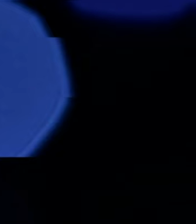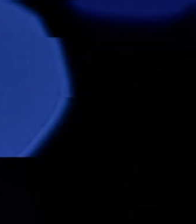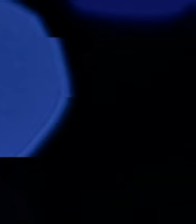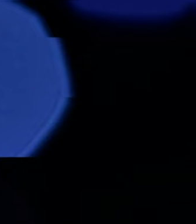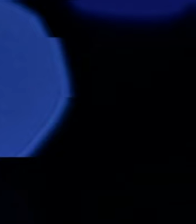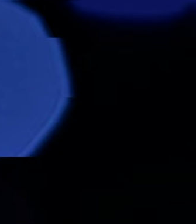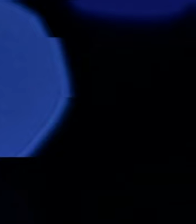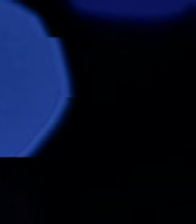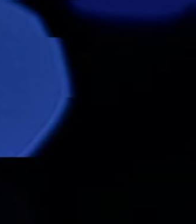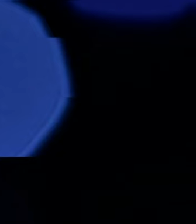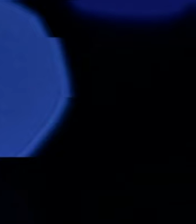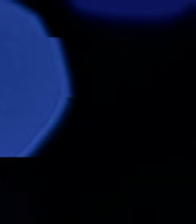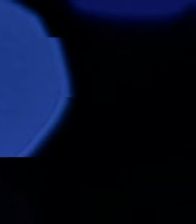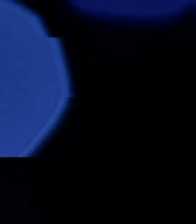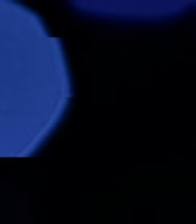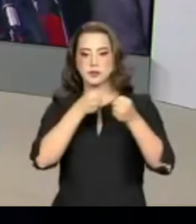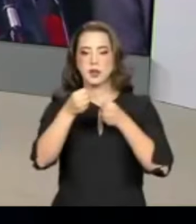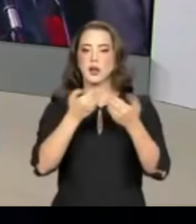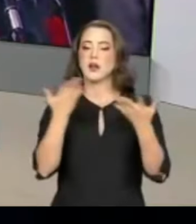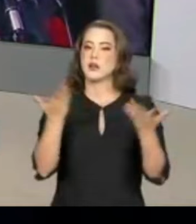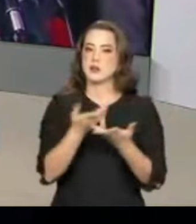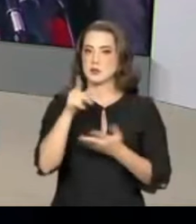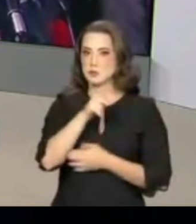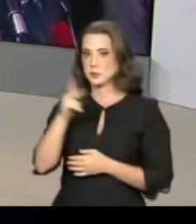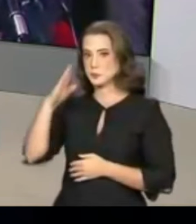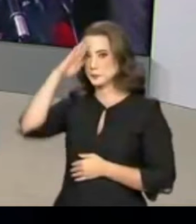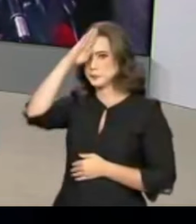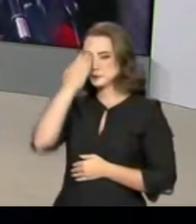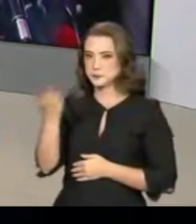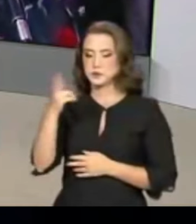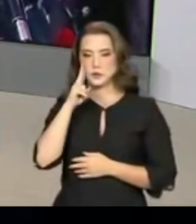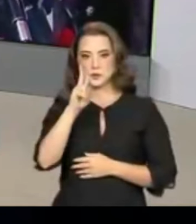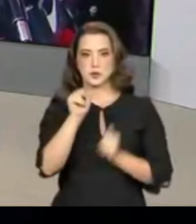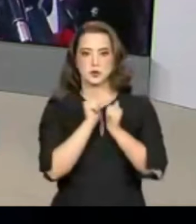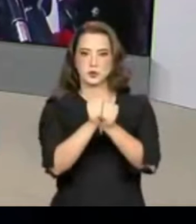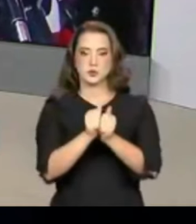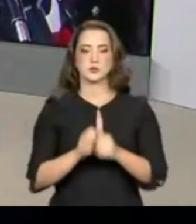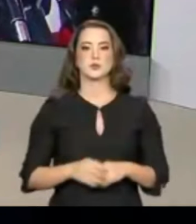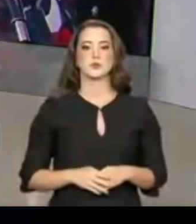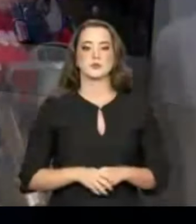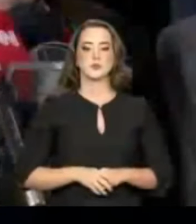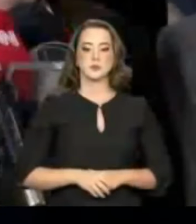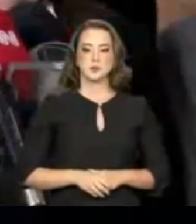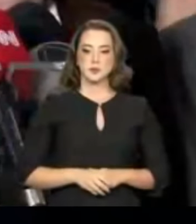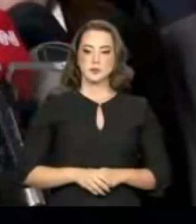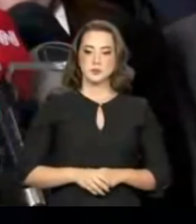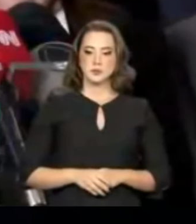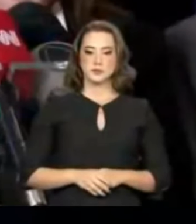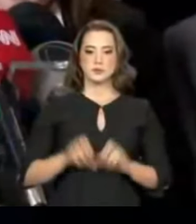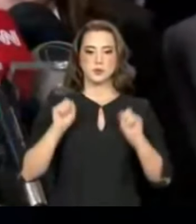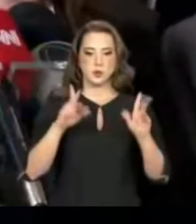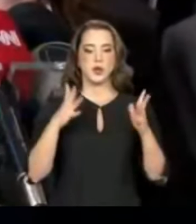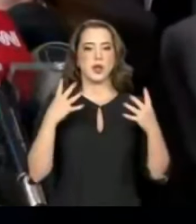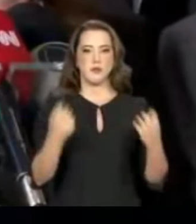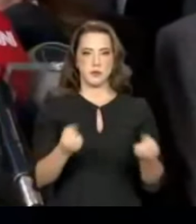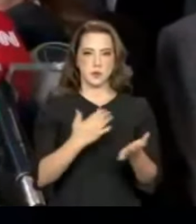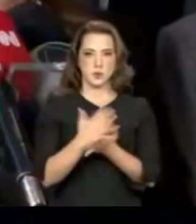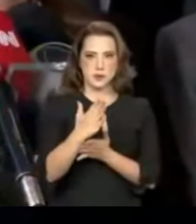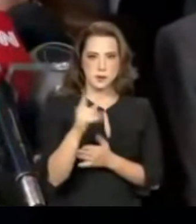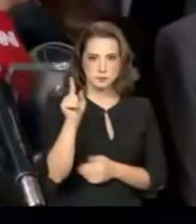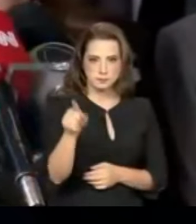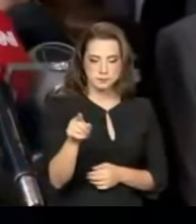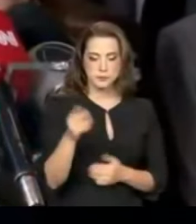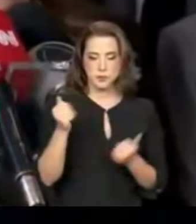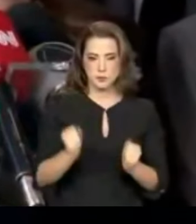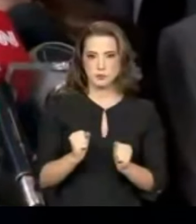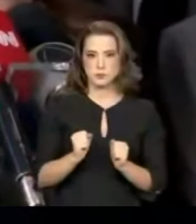falou. Falou Presidente Jair e Bolsonaro, esteja com a gente. falou bem, Ok, pode né? começar?